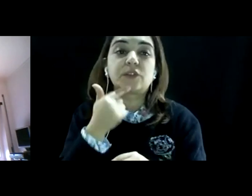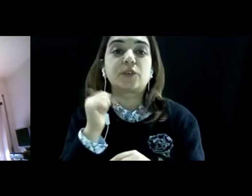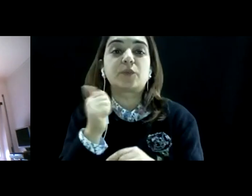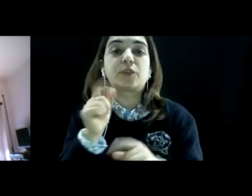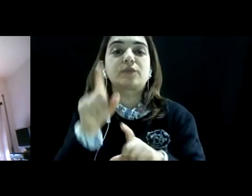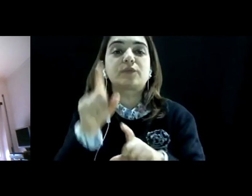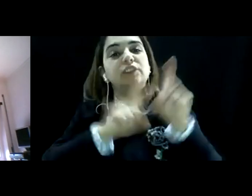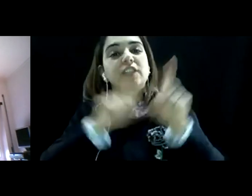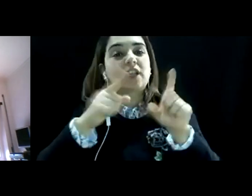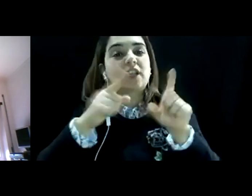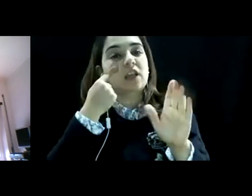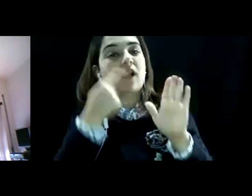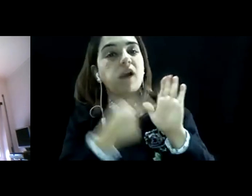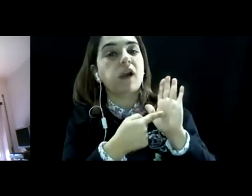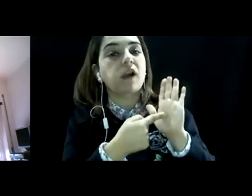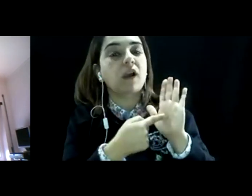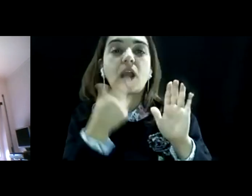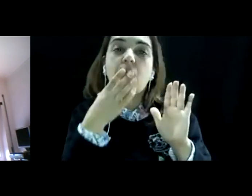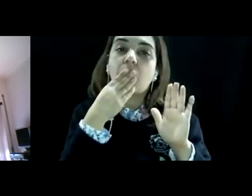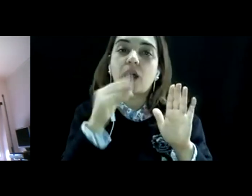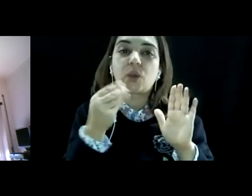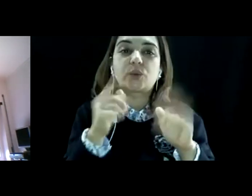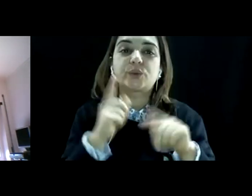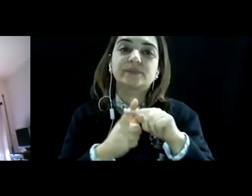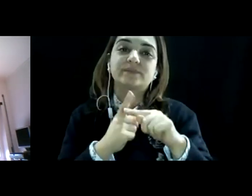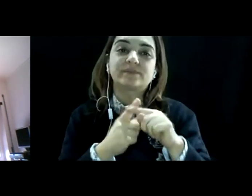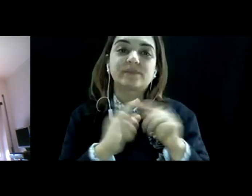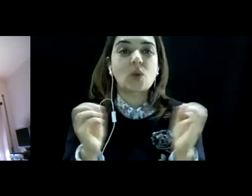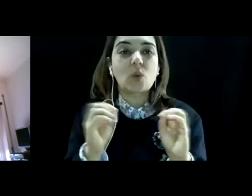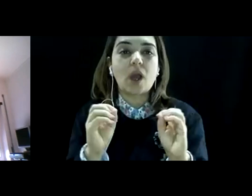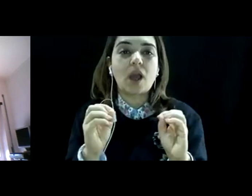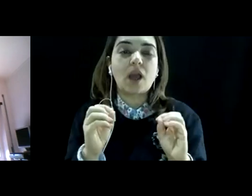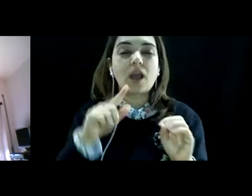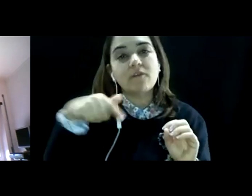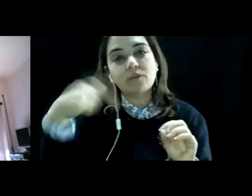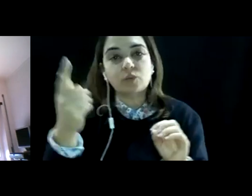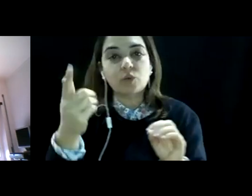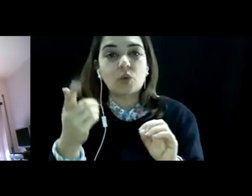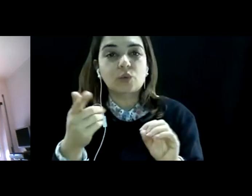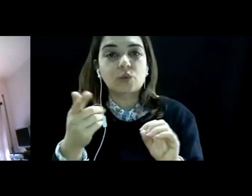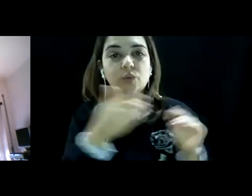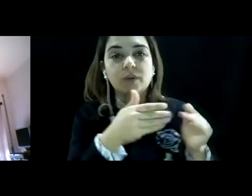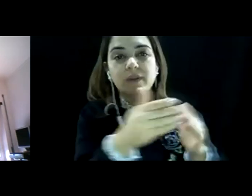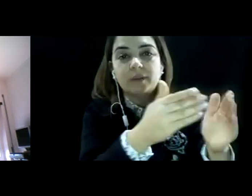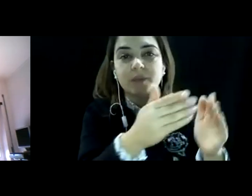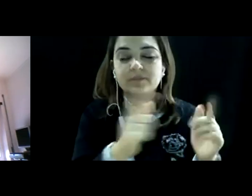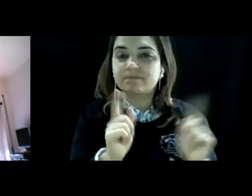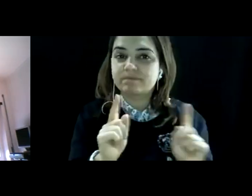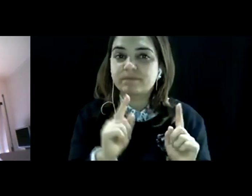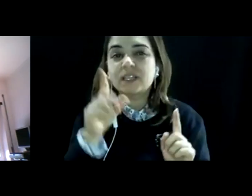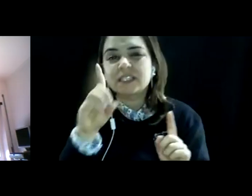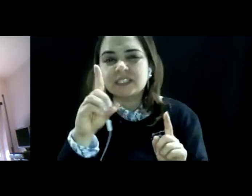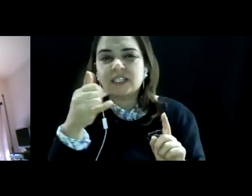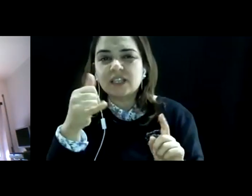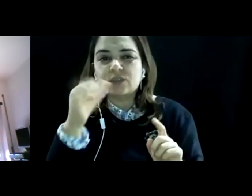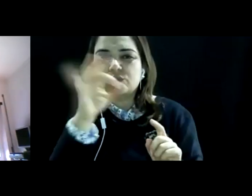dizer, se alunos não têm o sucesso desejado, vamos para o outro lado. Também podemos aqui discutir como é que esses 62% acabam o curso,